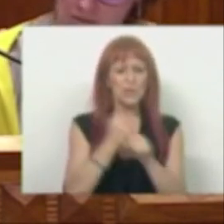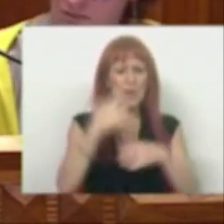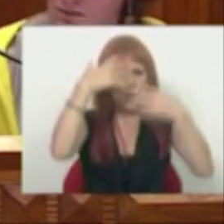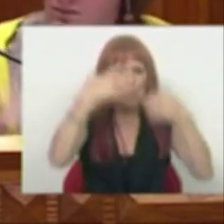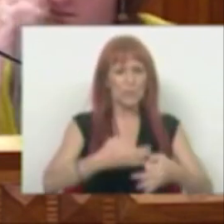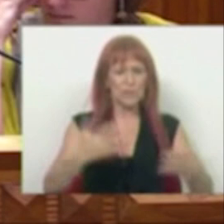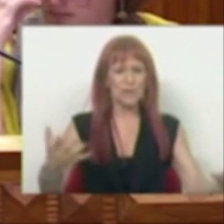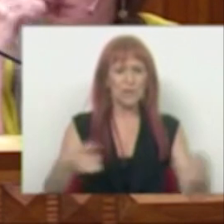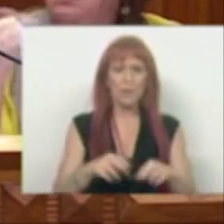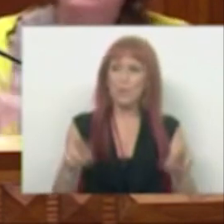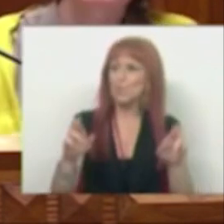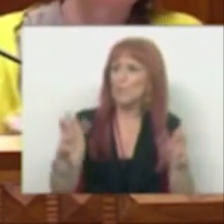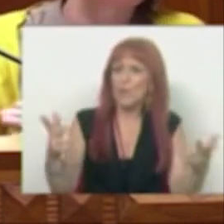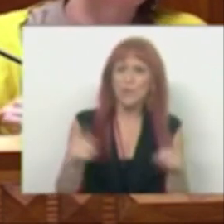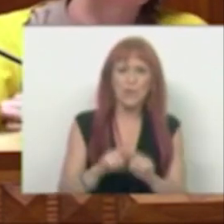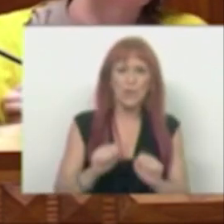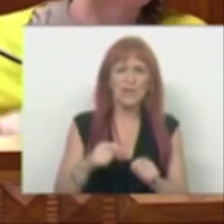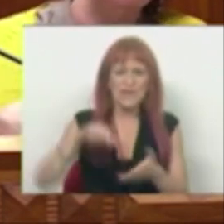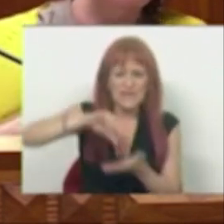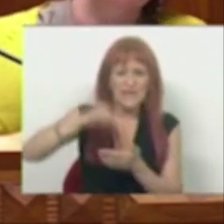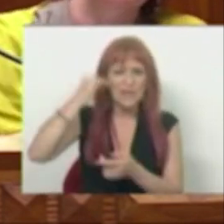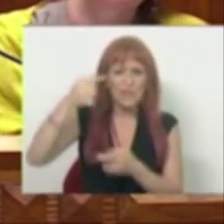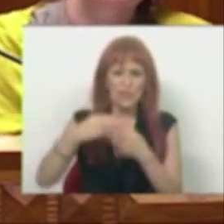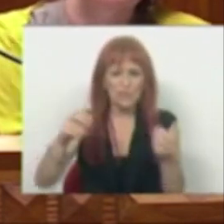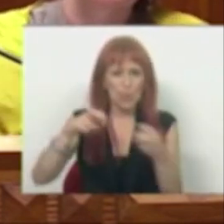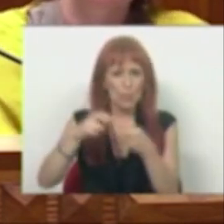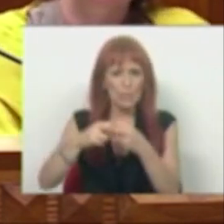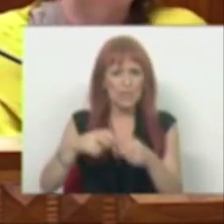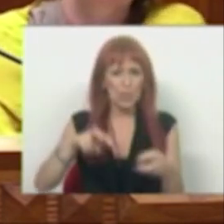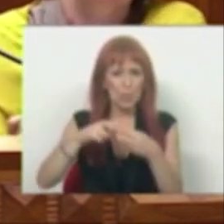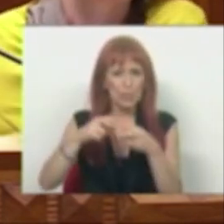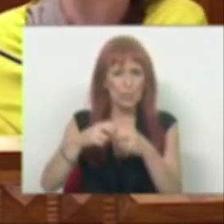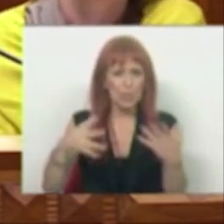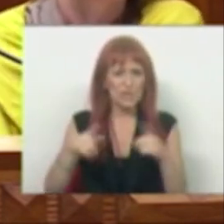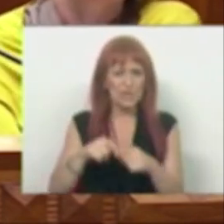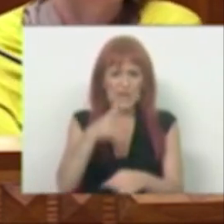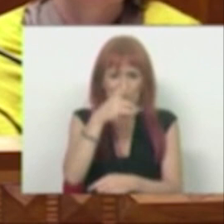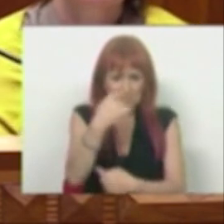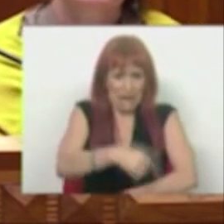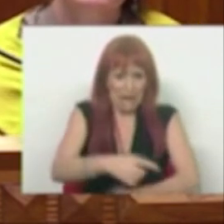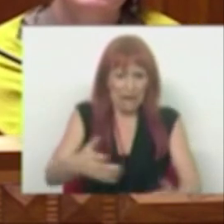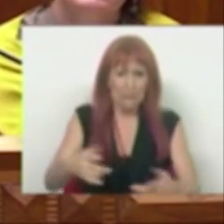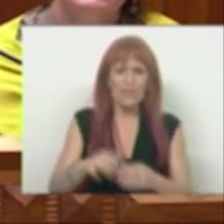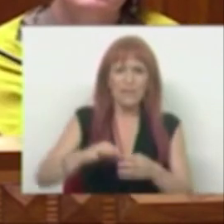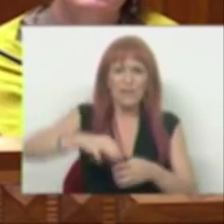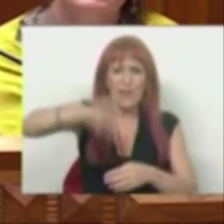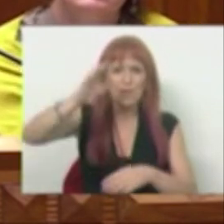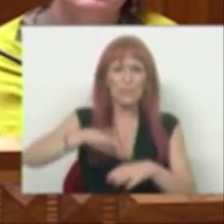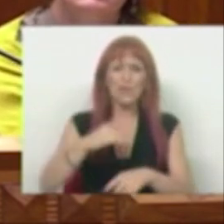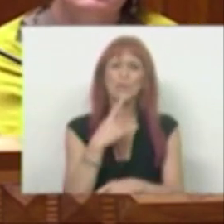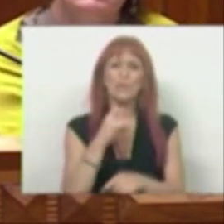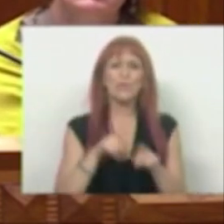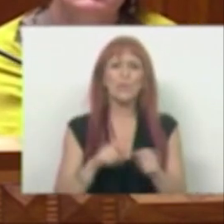digno, espero que na sede da especialidade se resolva esse problema, se esse problema existe, infelizmente. E, finalmente, sobre a